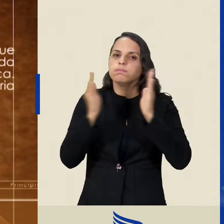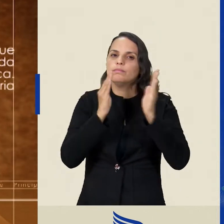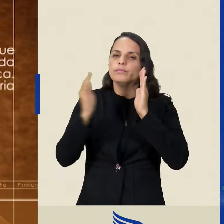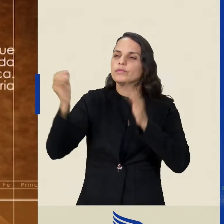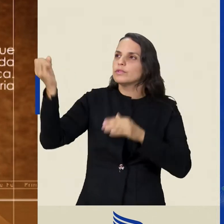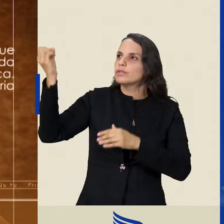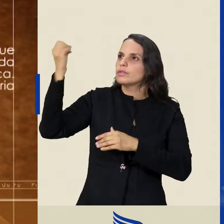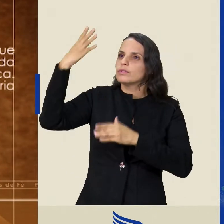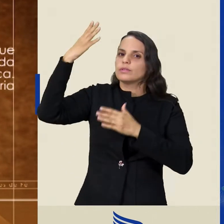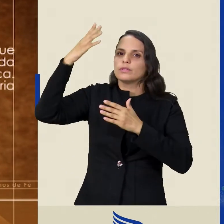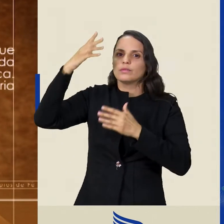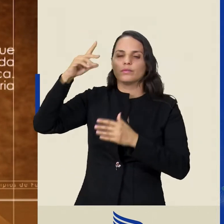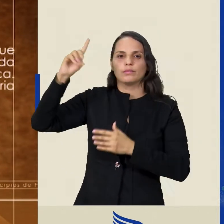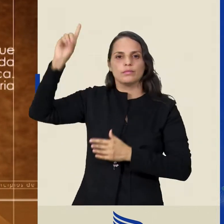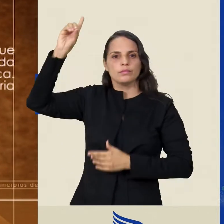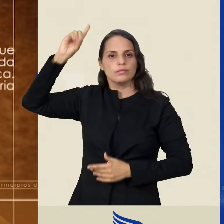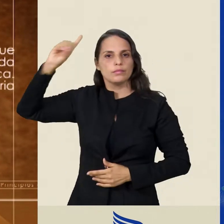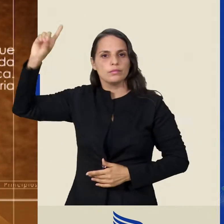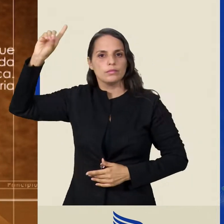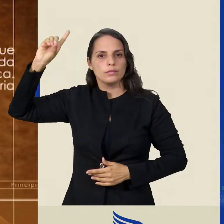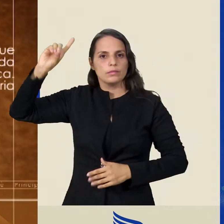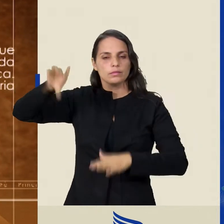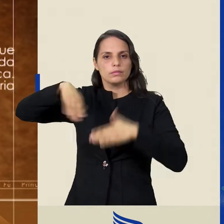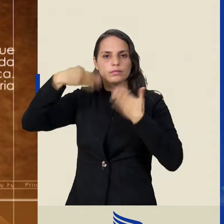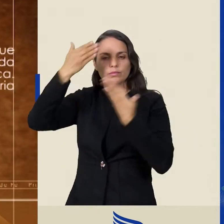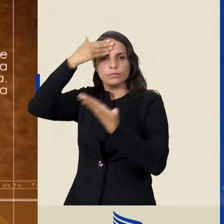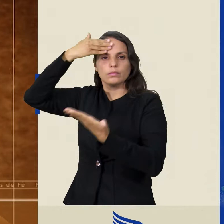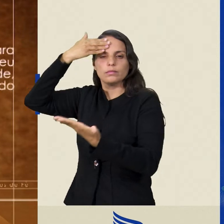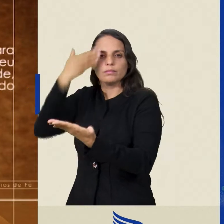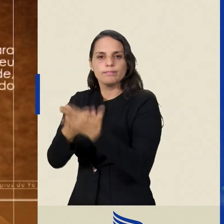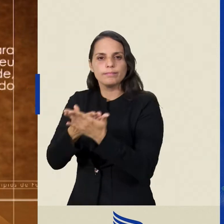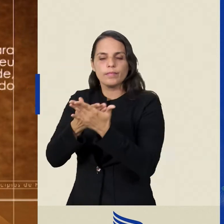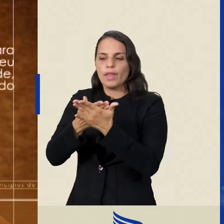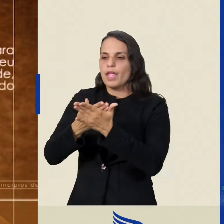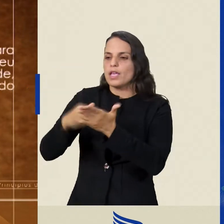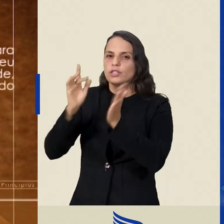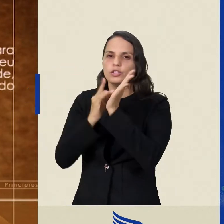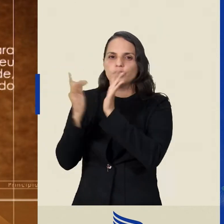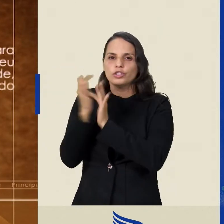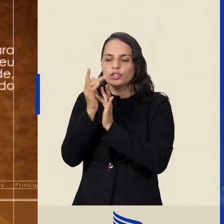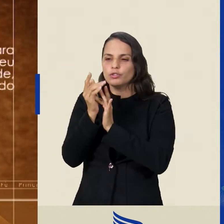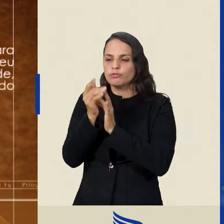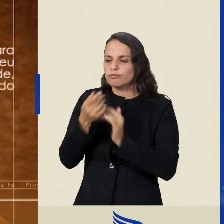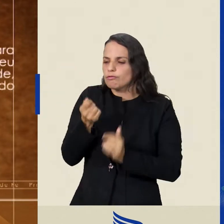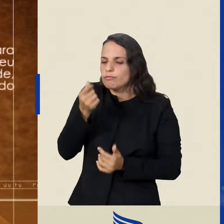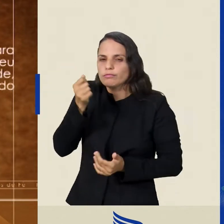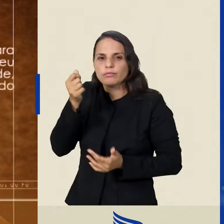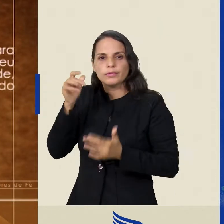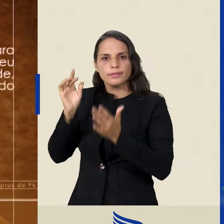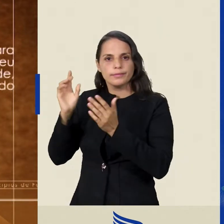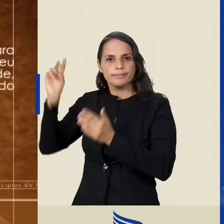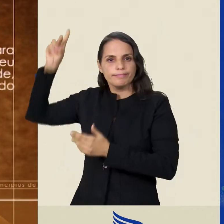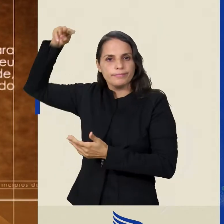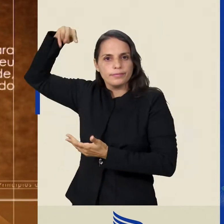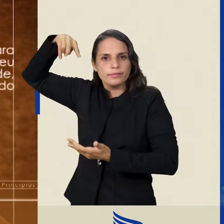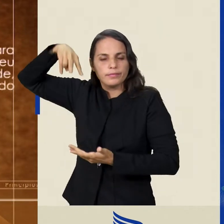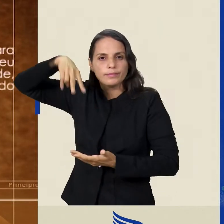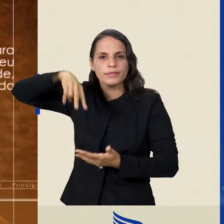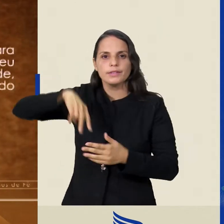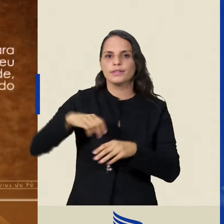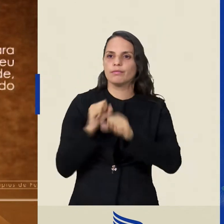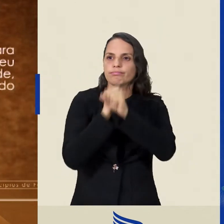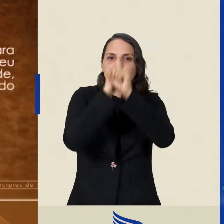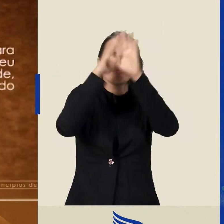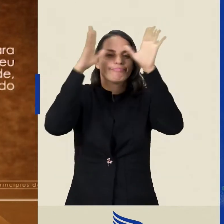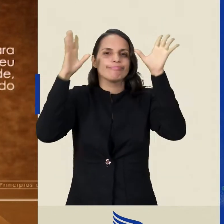época. Sua firme convicção de que Jesus viria imediatamente impediu-o de ter clara